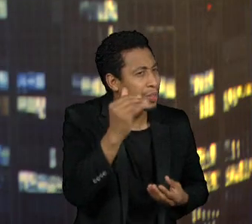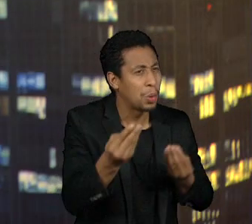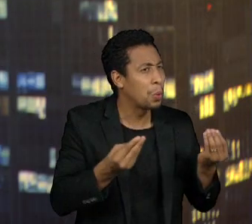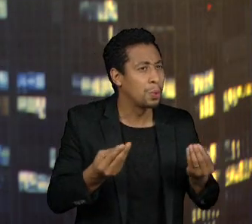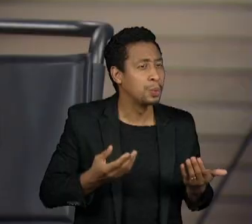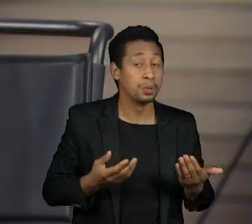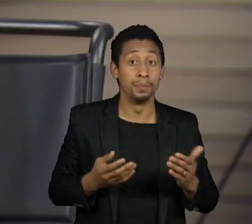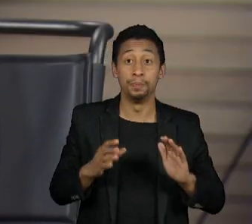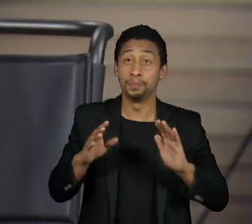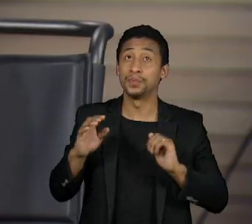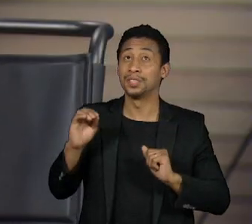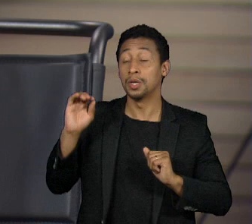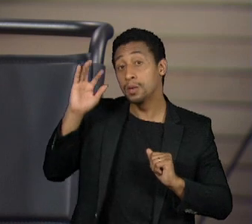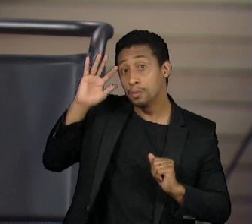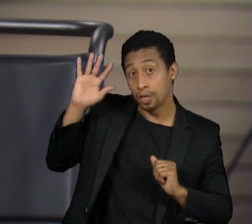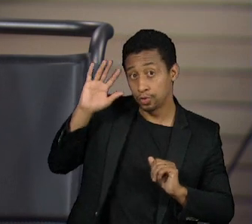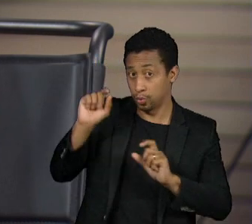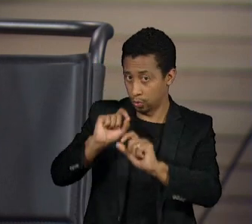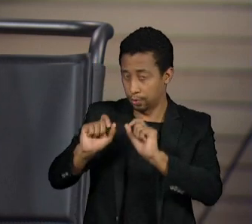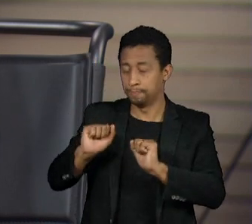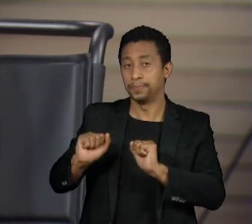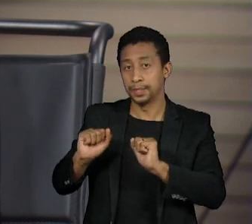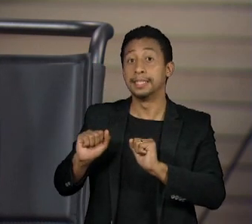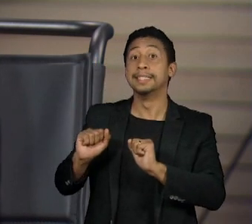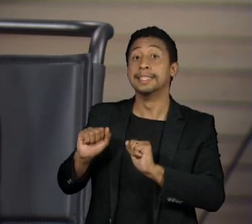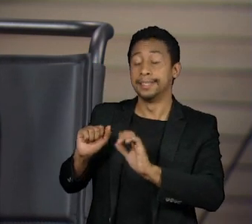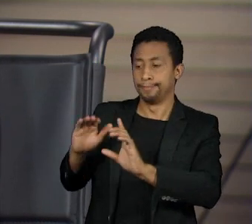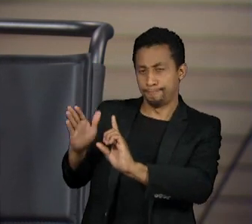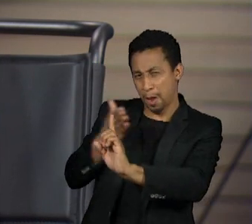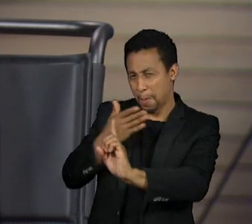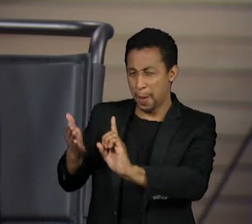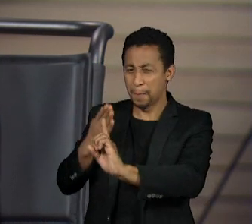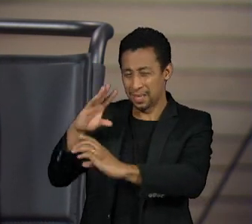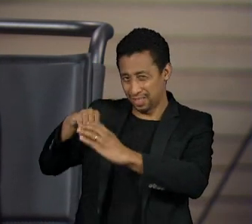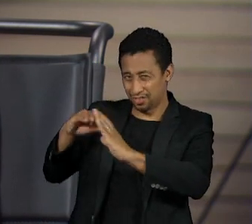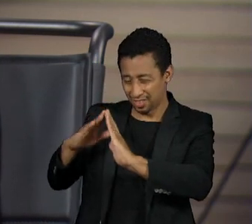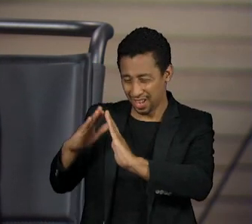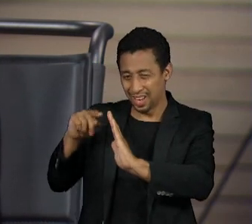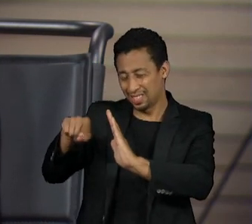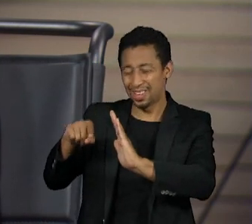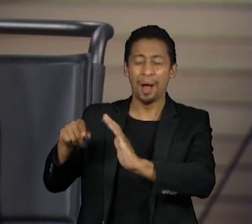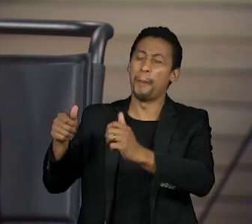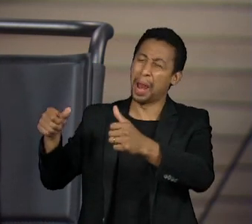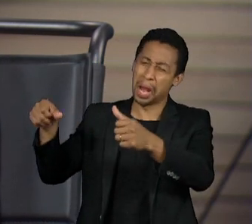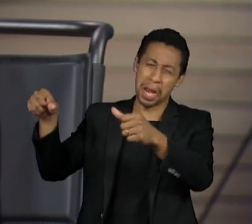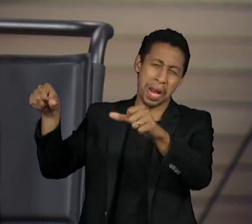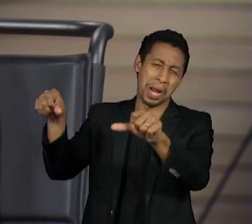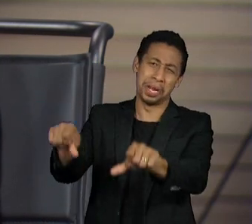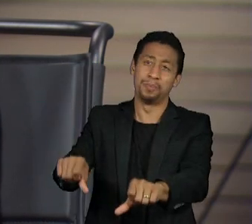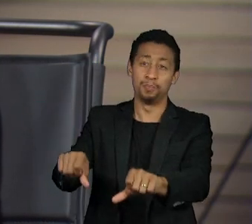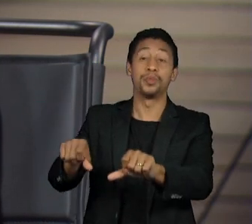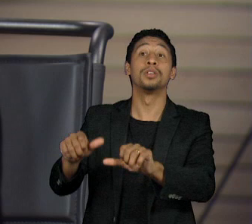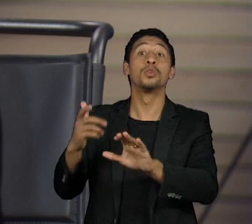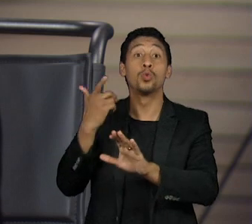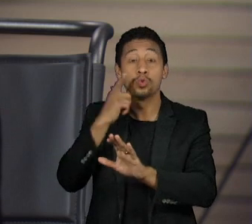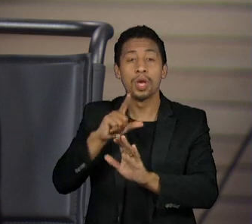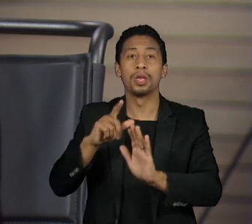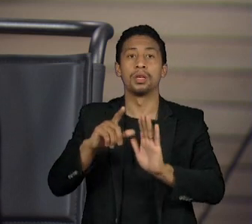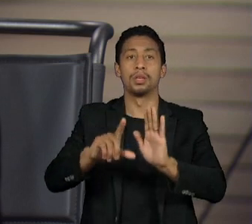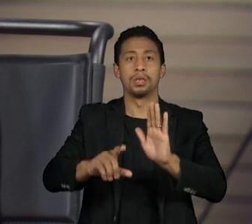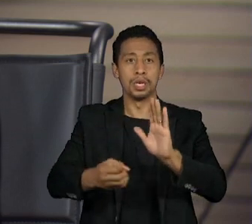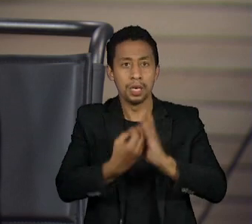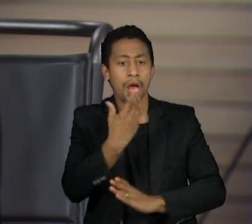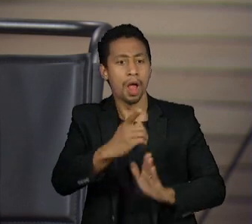por exemplo, que tudo piora a situação das meninas. Então, quanto mais a gente tem acesso às políticas públicas,